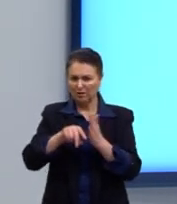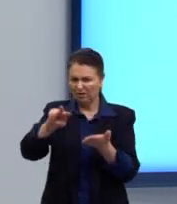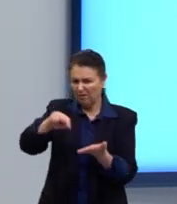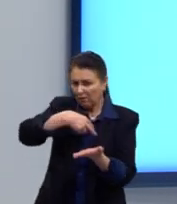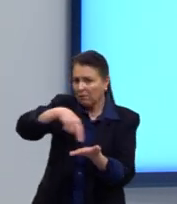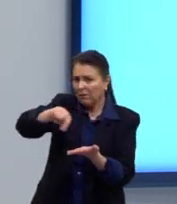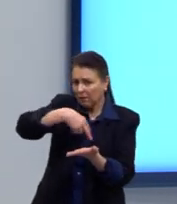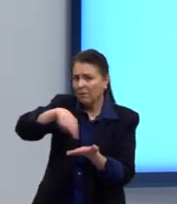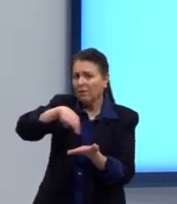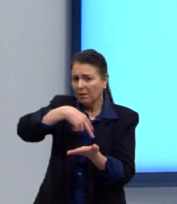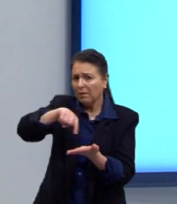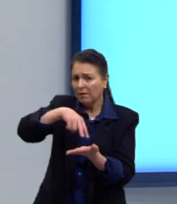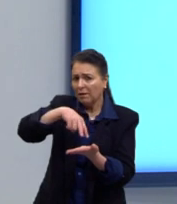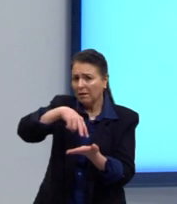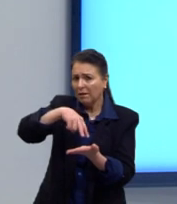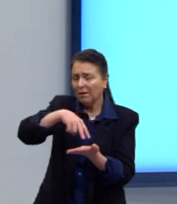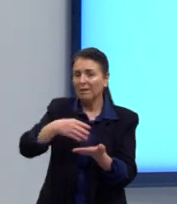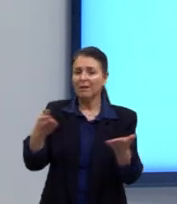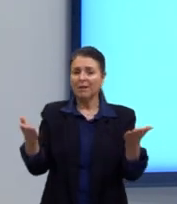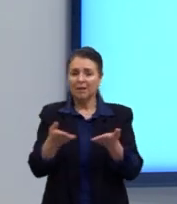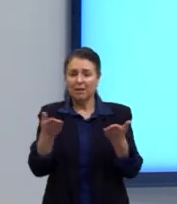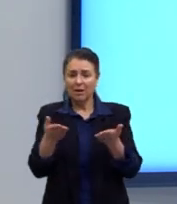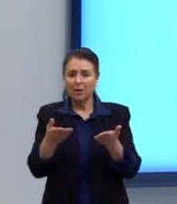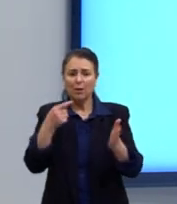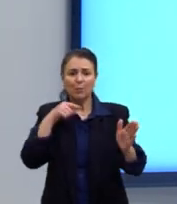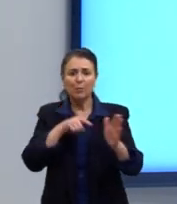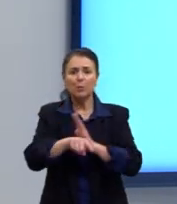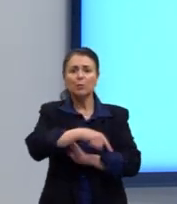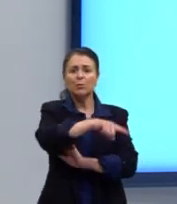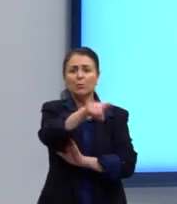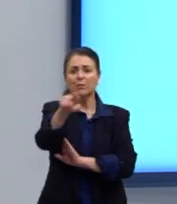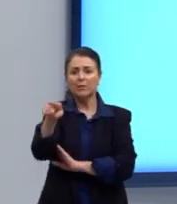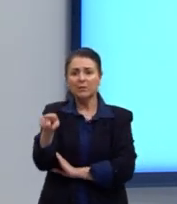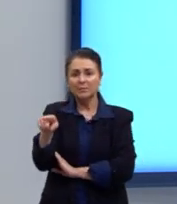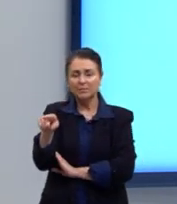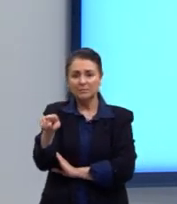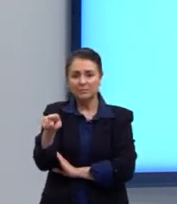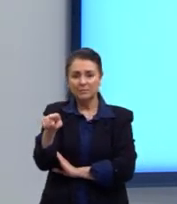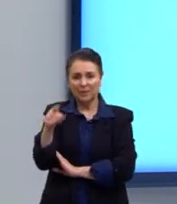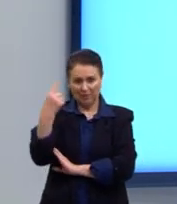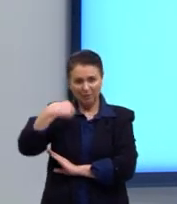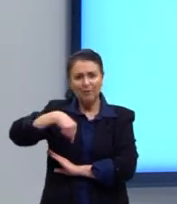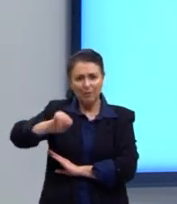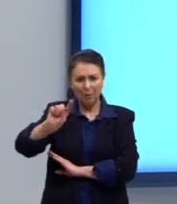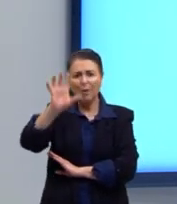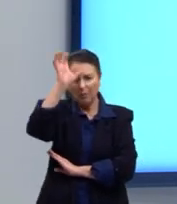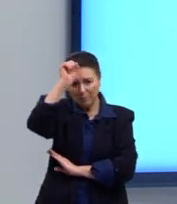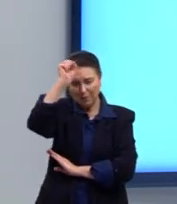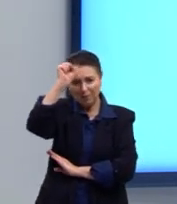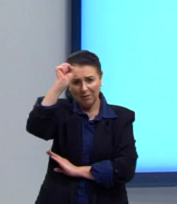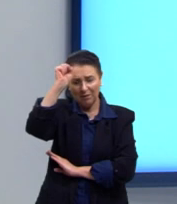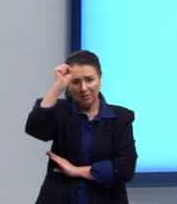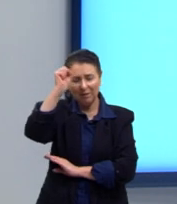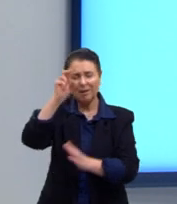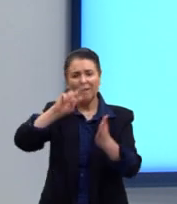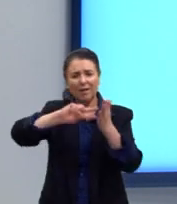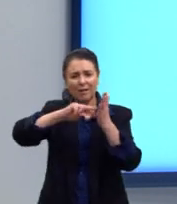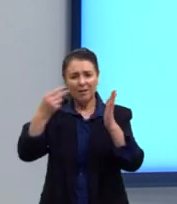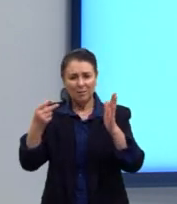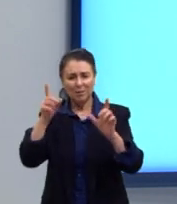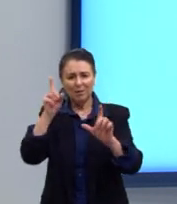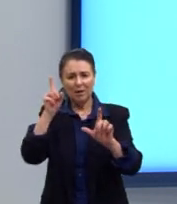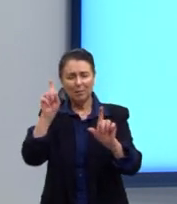o esqueleto né e agora eu pergunto para vocês bora aprender a interpretar